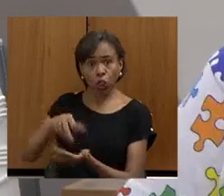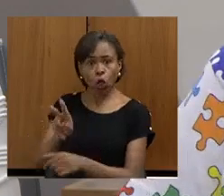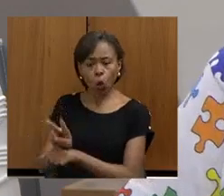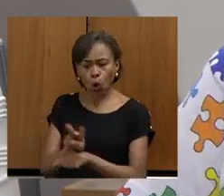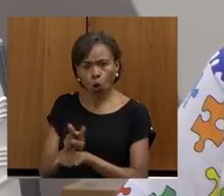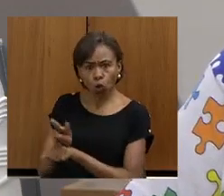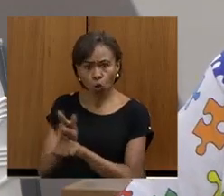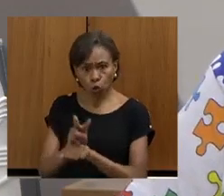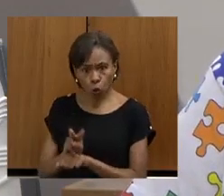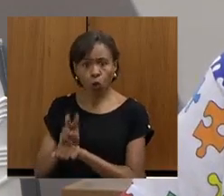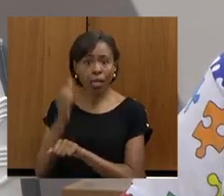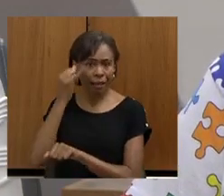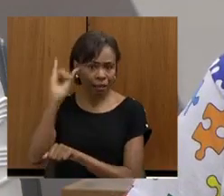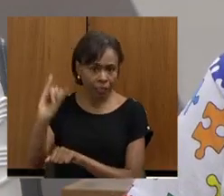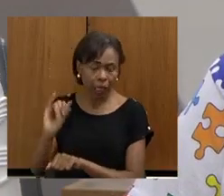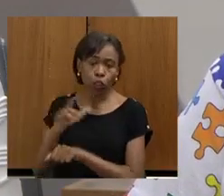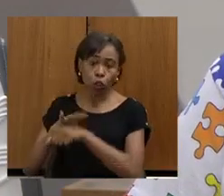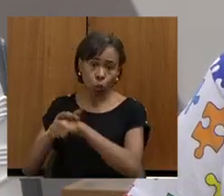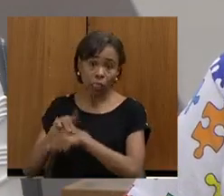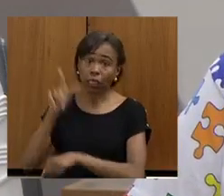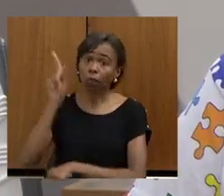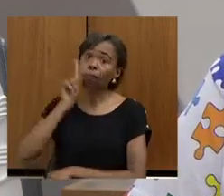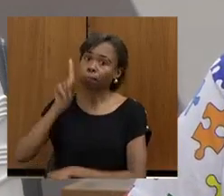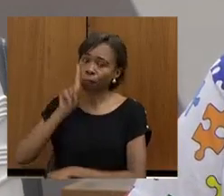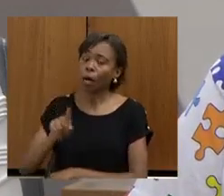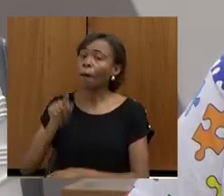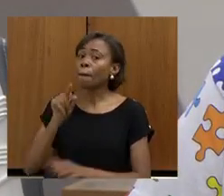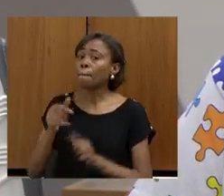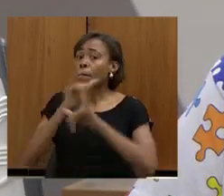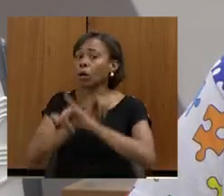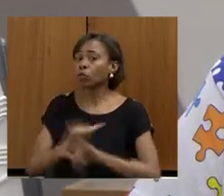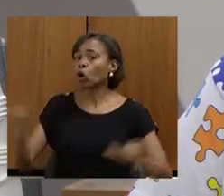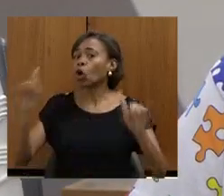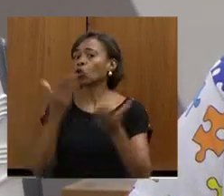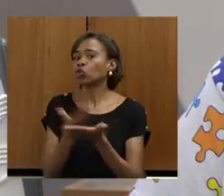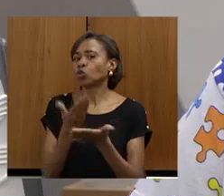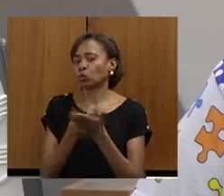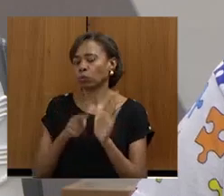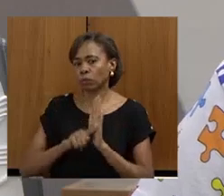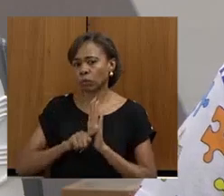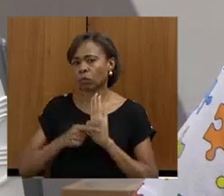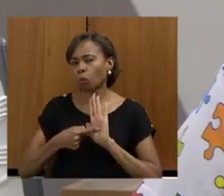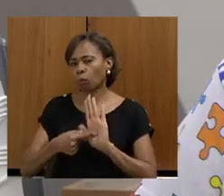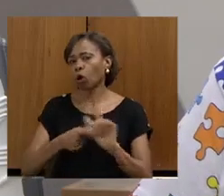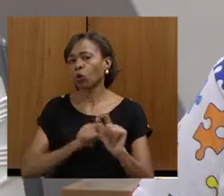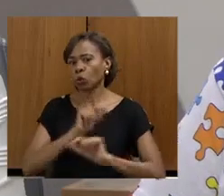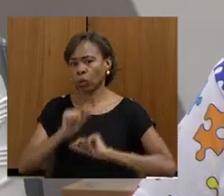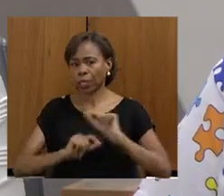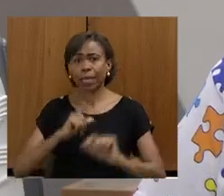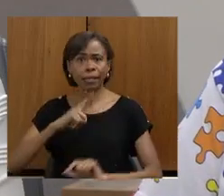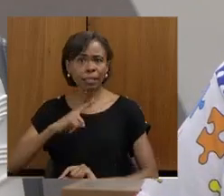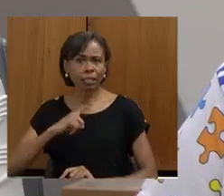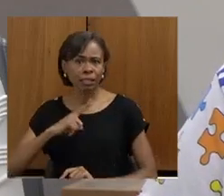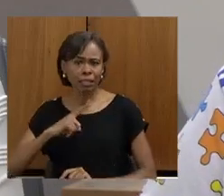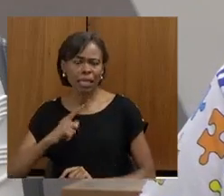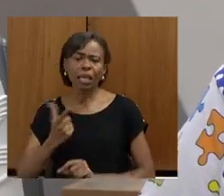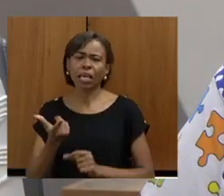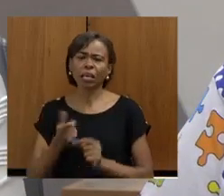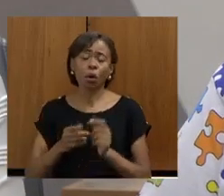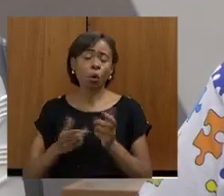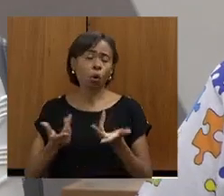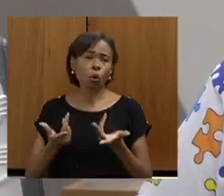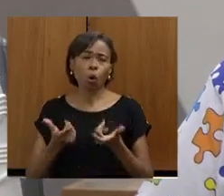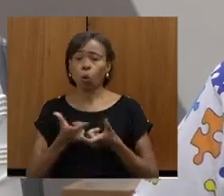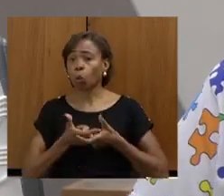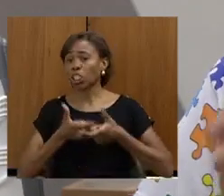Doenças do governo americano publicou um estudo em que ele diz o seguinte, que a gente tem aí uma prevalência de autismo